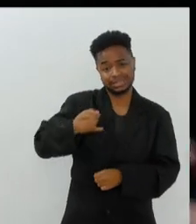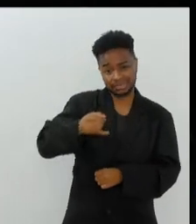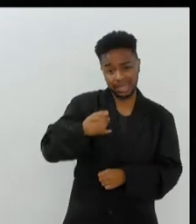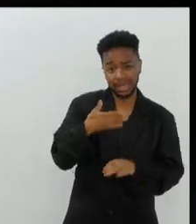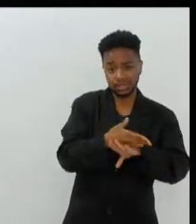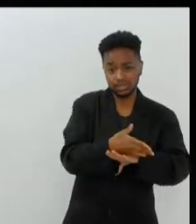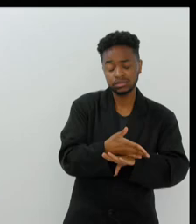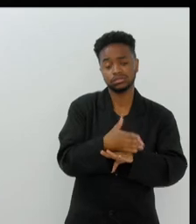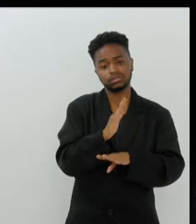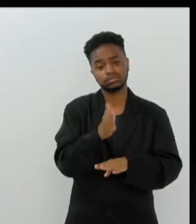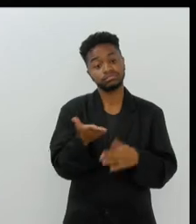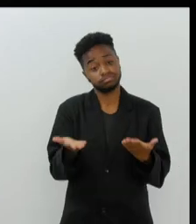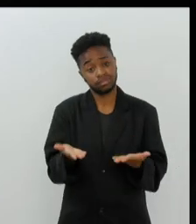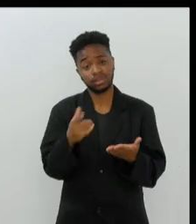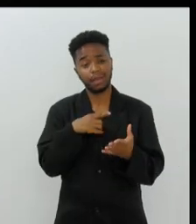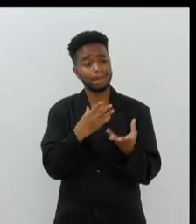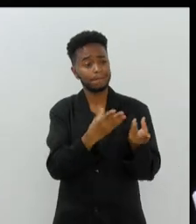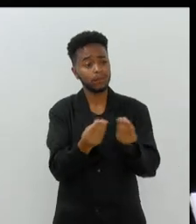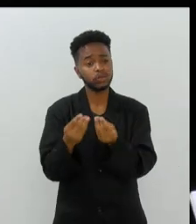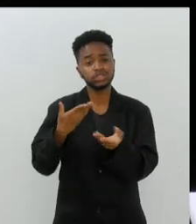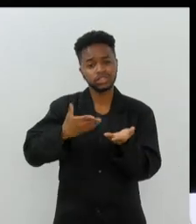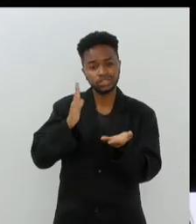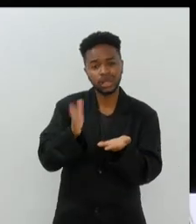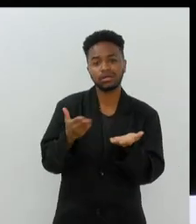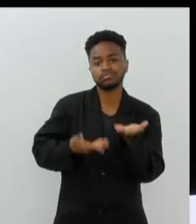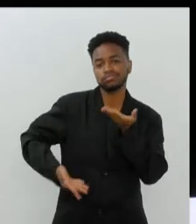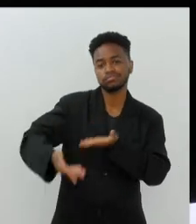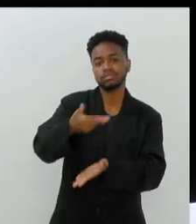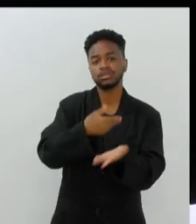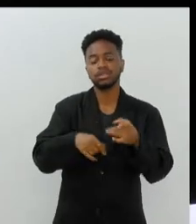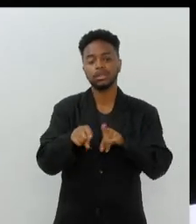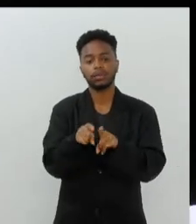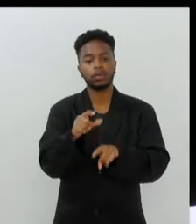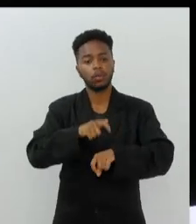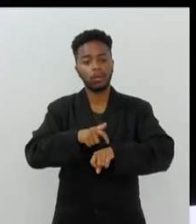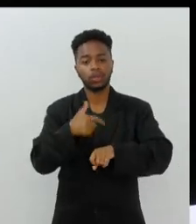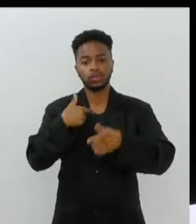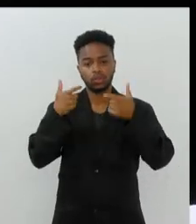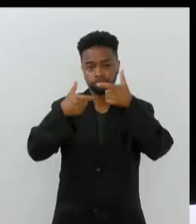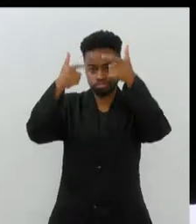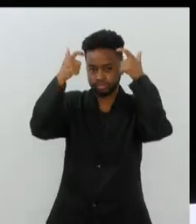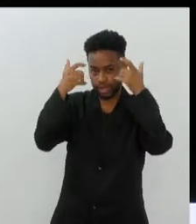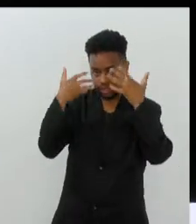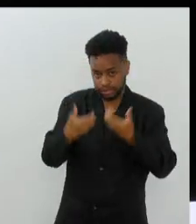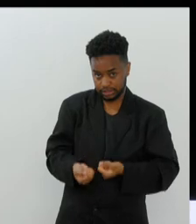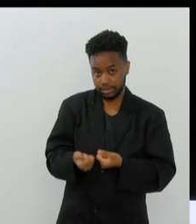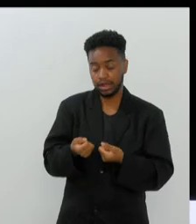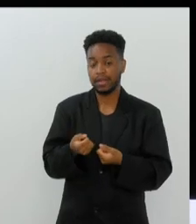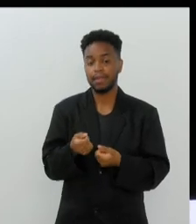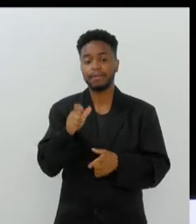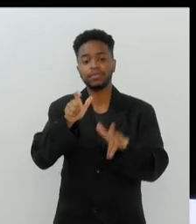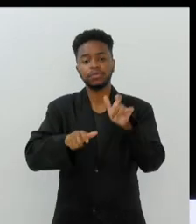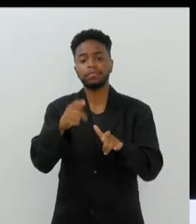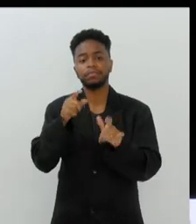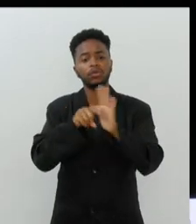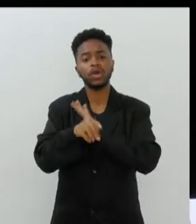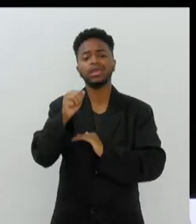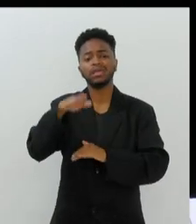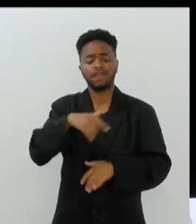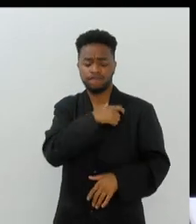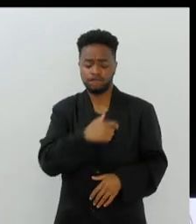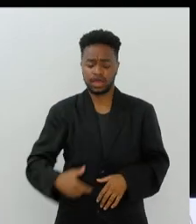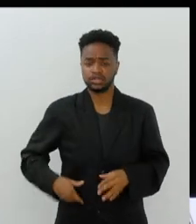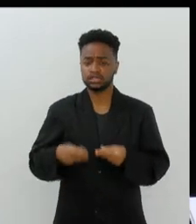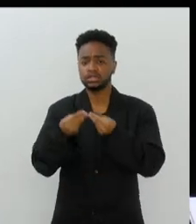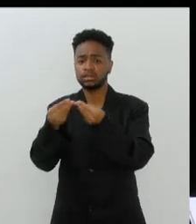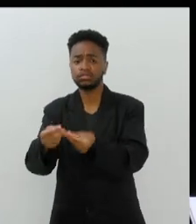anos de idade, porque o pai já era... É muito assim ali, é muito gostoso. Por isso que até na minha coroação, quando falaram assim, quem vai botar faixa em